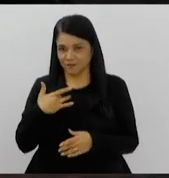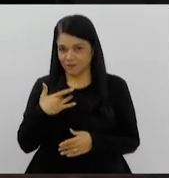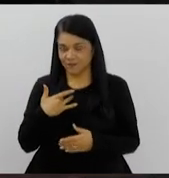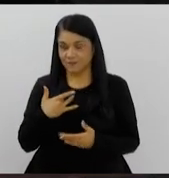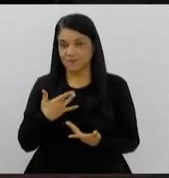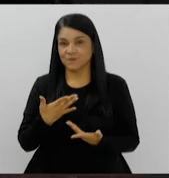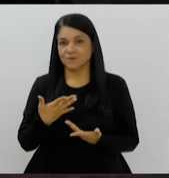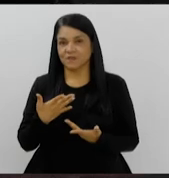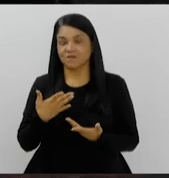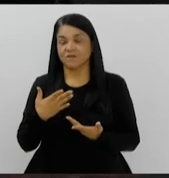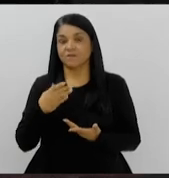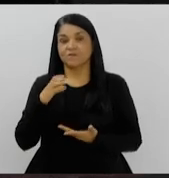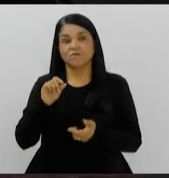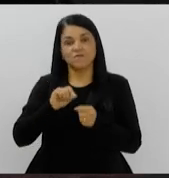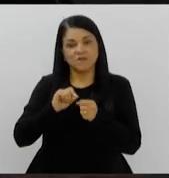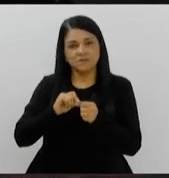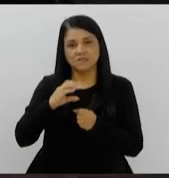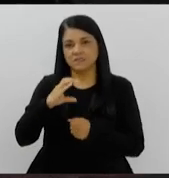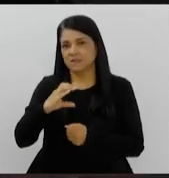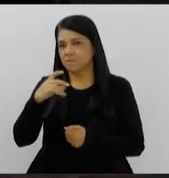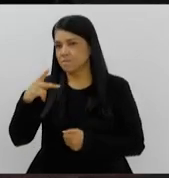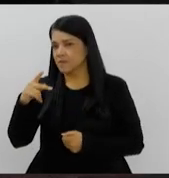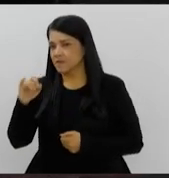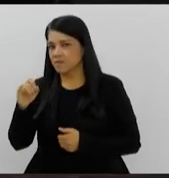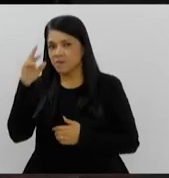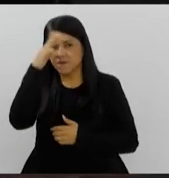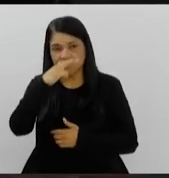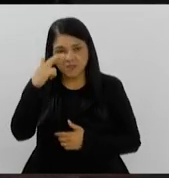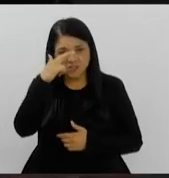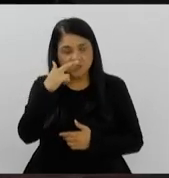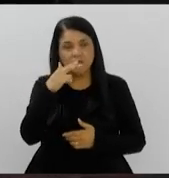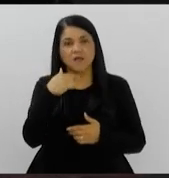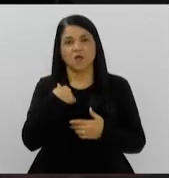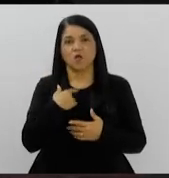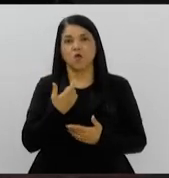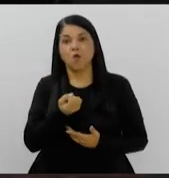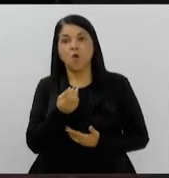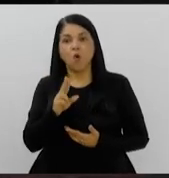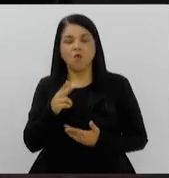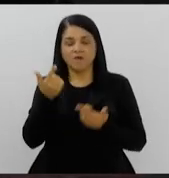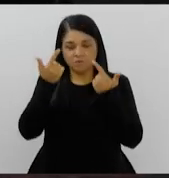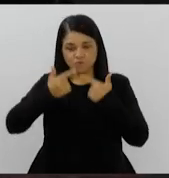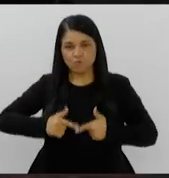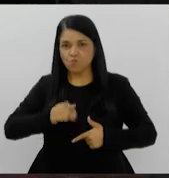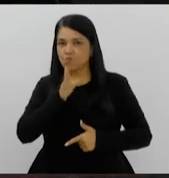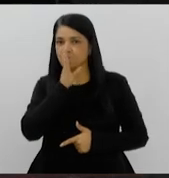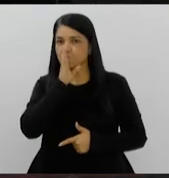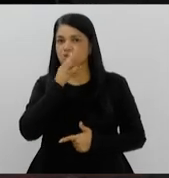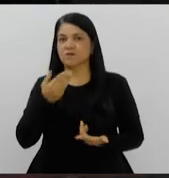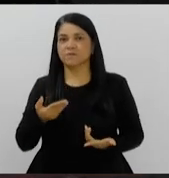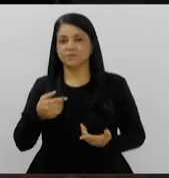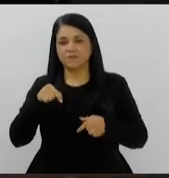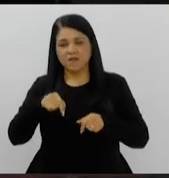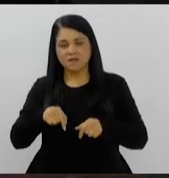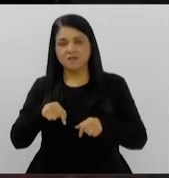Nós vamos fazer uma CPI para investigar ou vamos nos omitir? O que a oposição